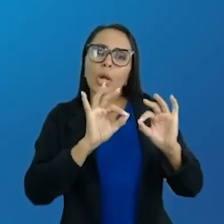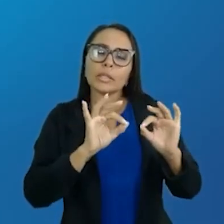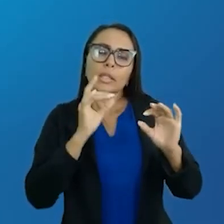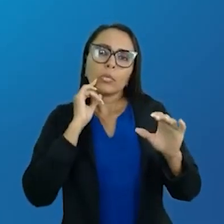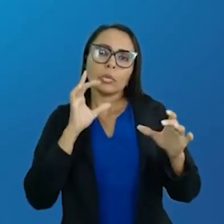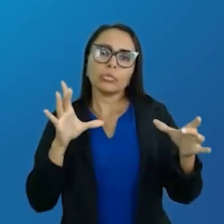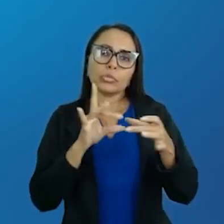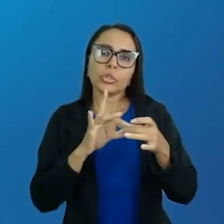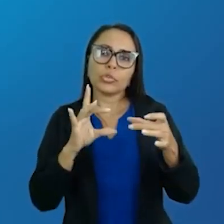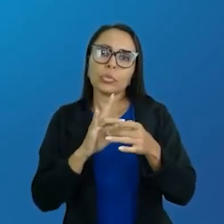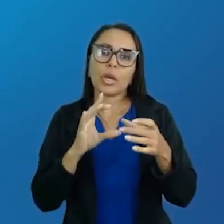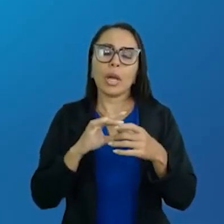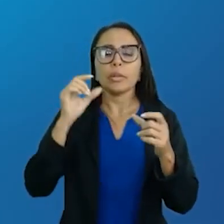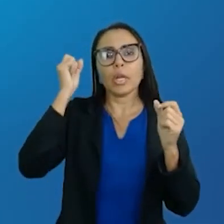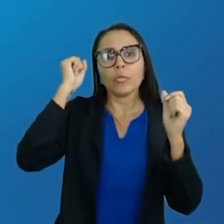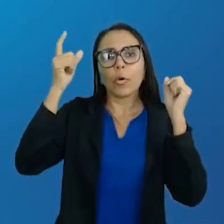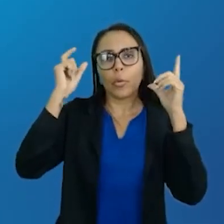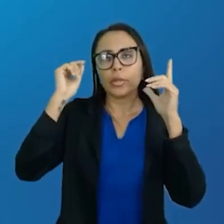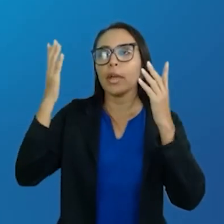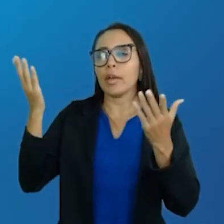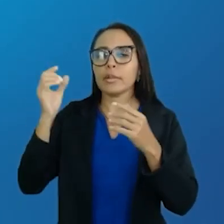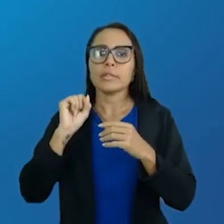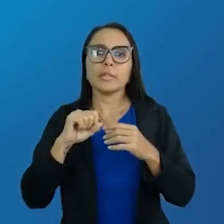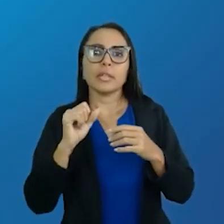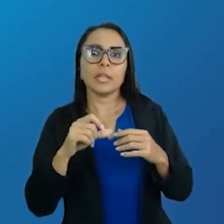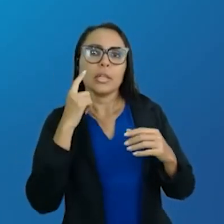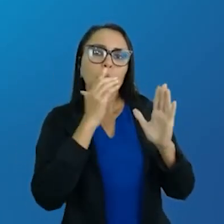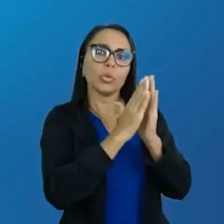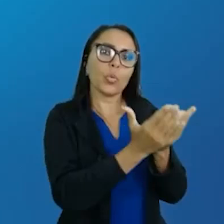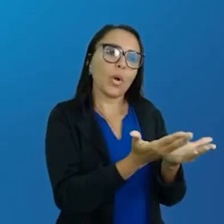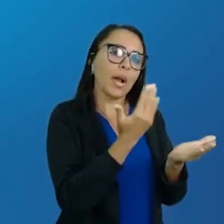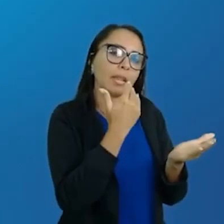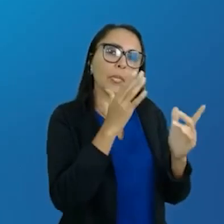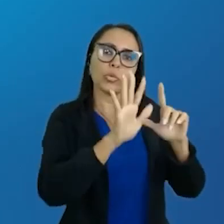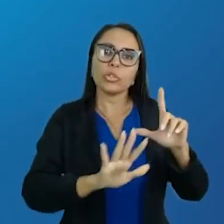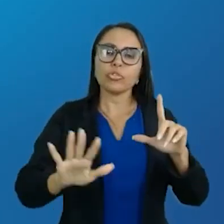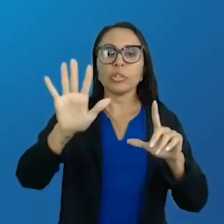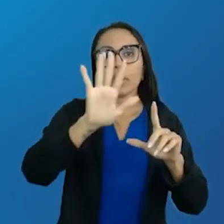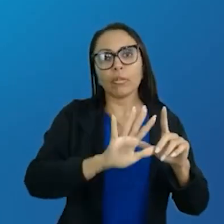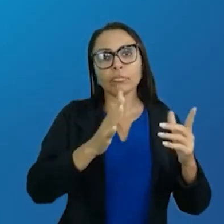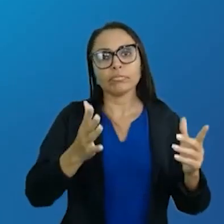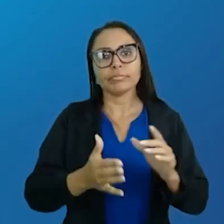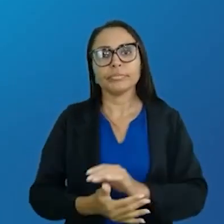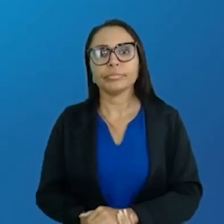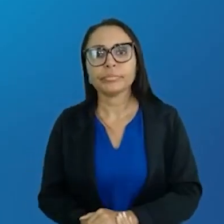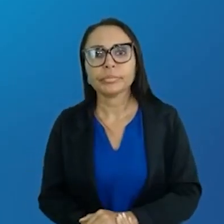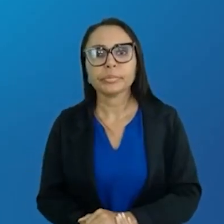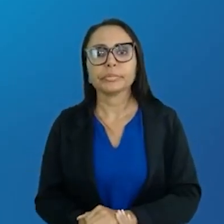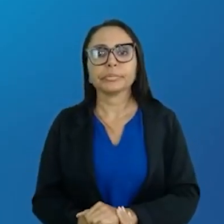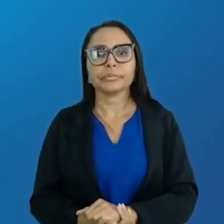forma a ideia de pizza. Isso é muito bom para principalmente trabalhar em cardápios e tal. Tipo, a gente não tem a ideia de pizza fechada ali.